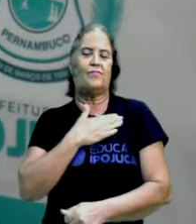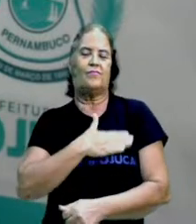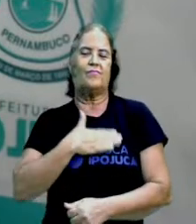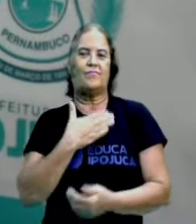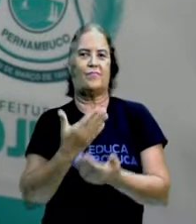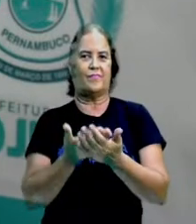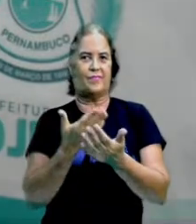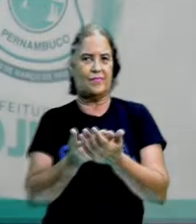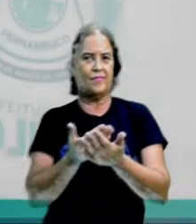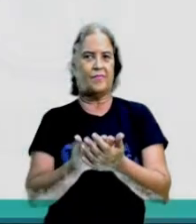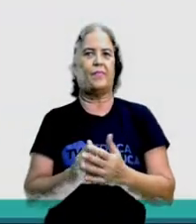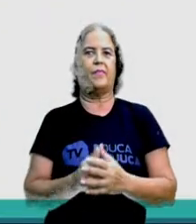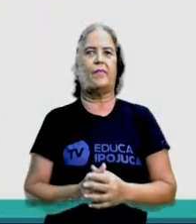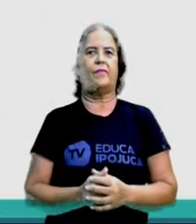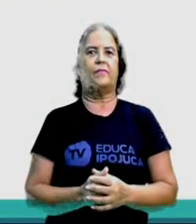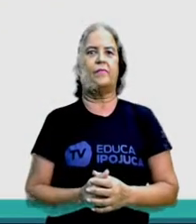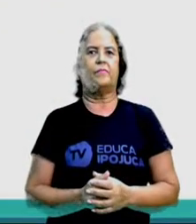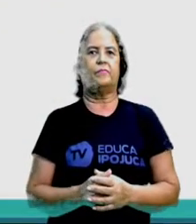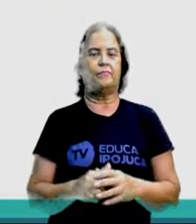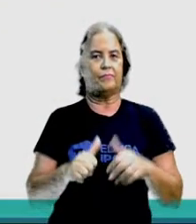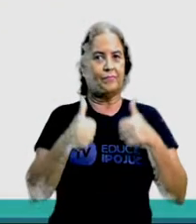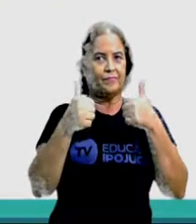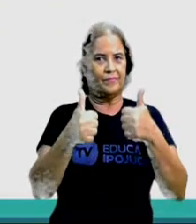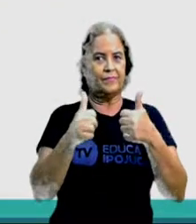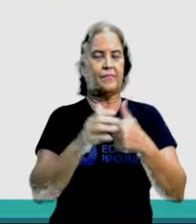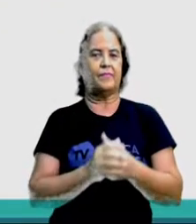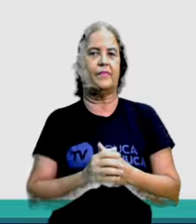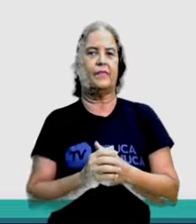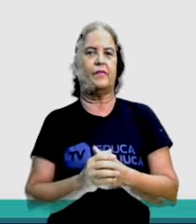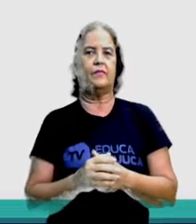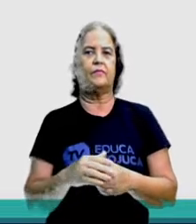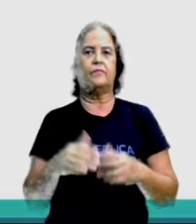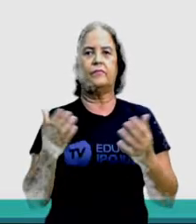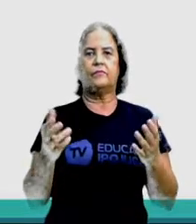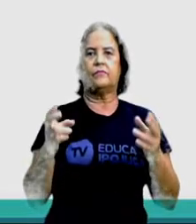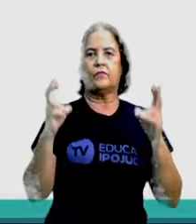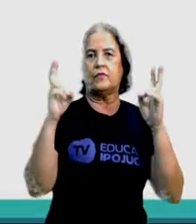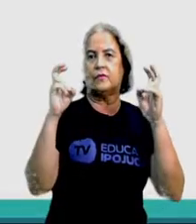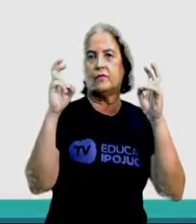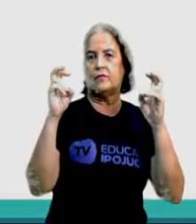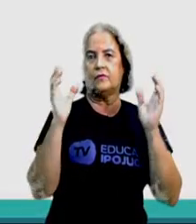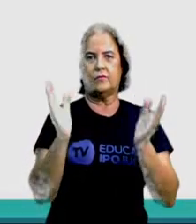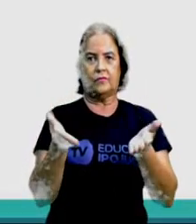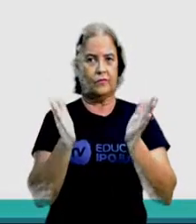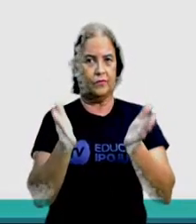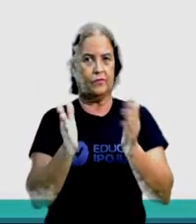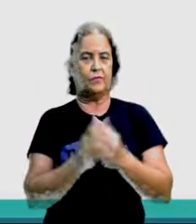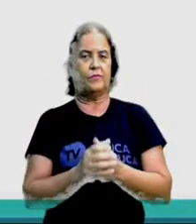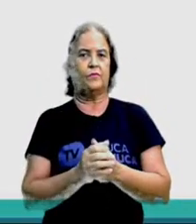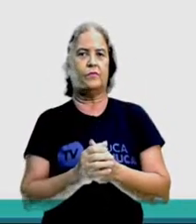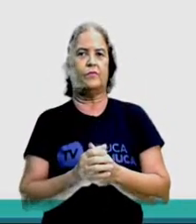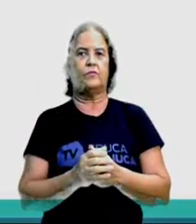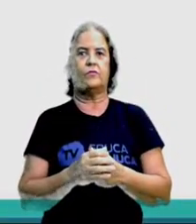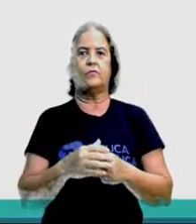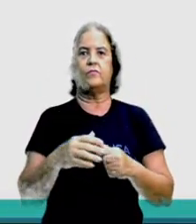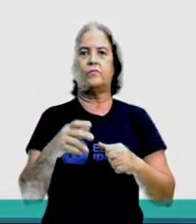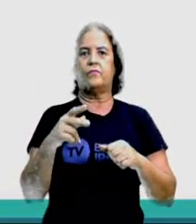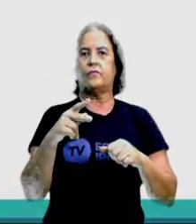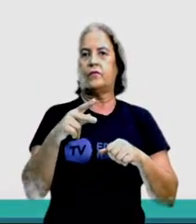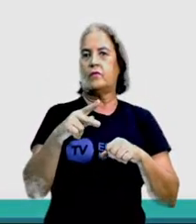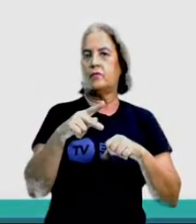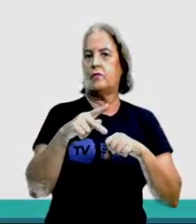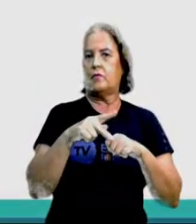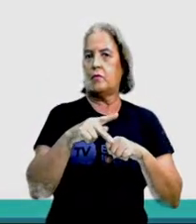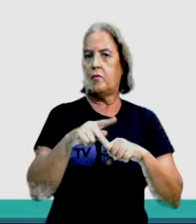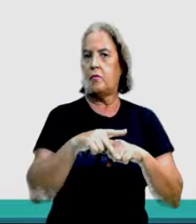Let's go! Beleza, pessoal? Vejam só, o nosso conteúdo de hoje são os possessive